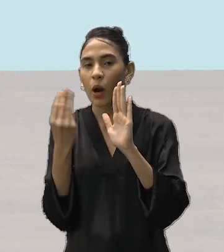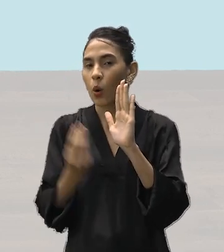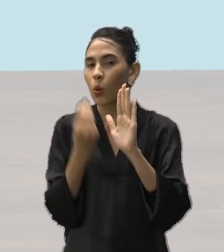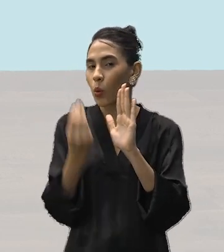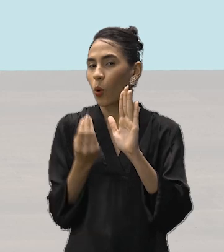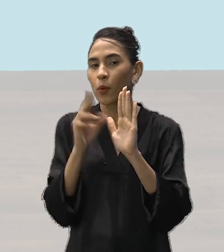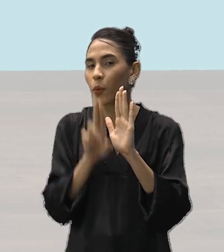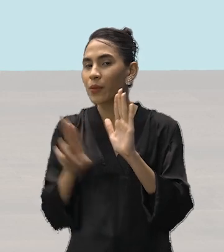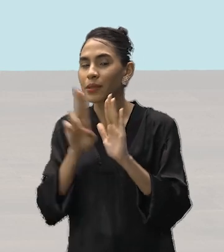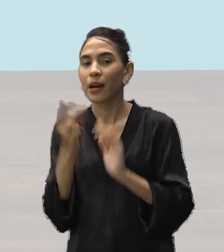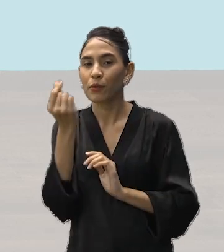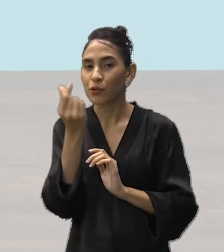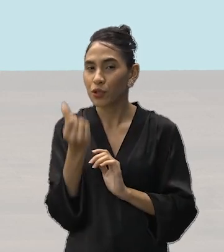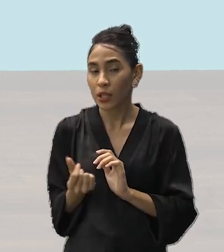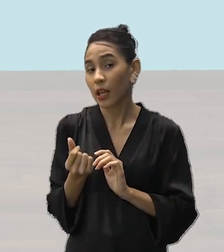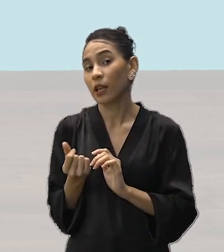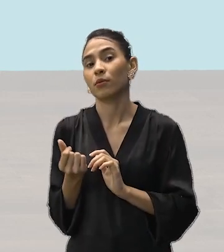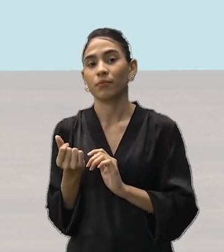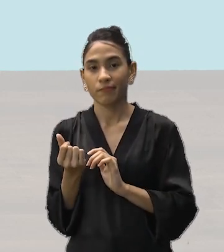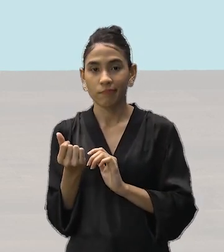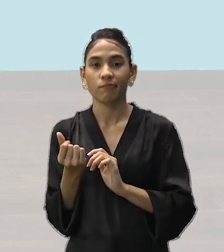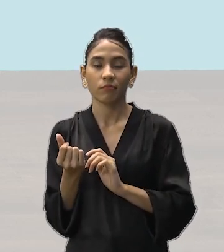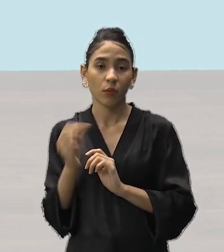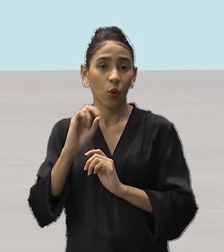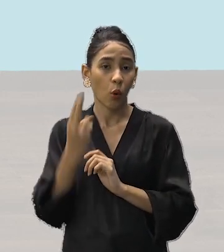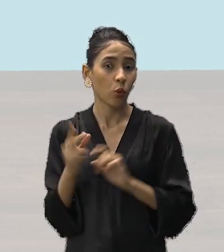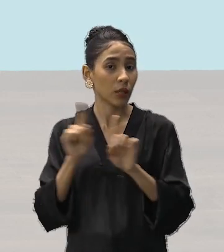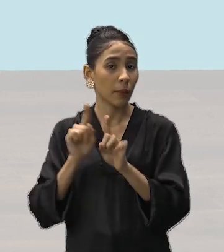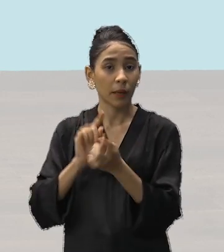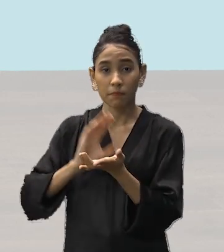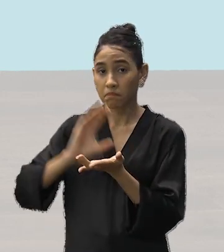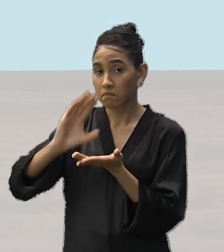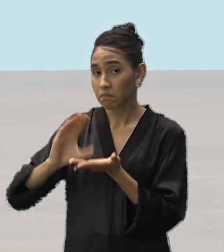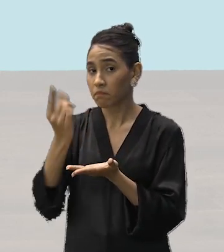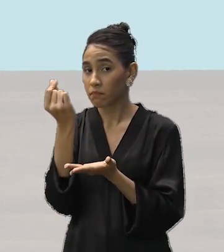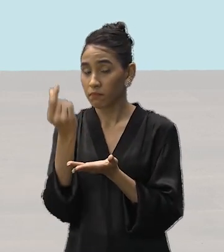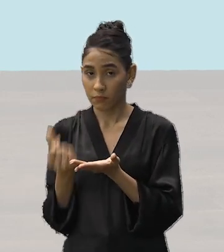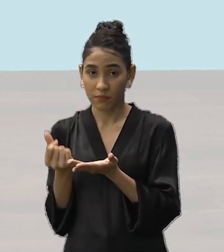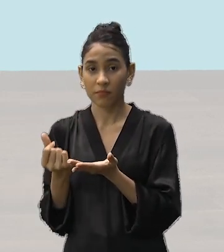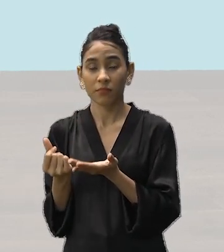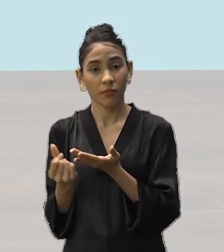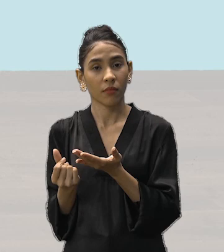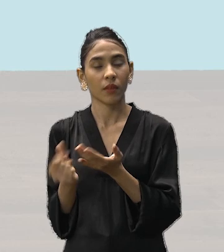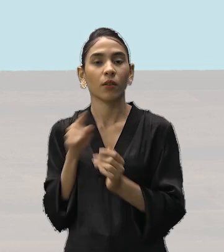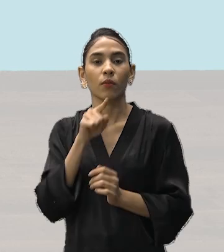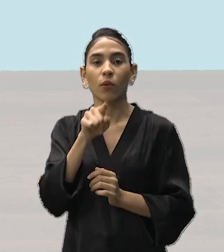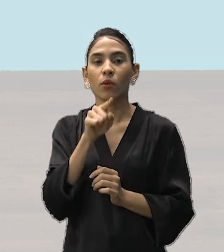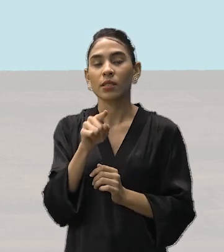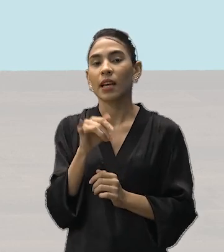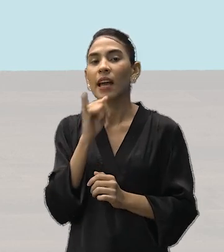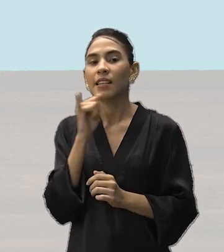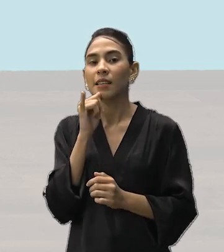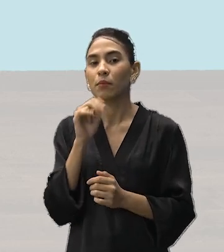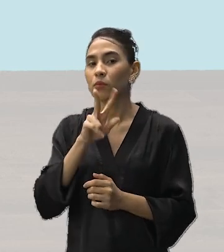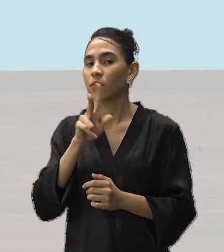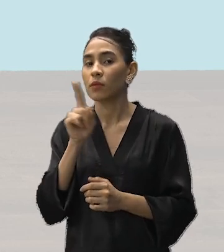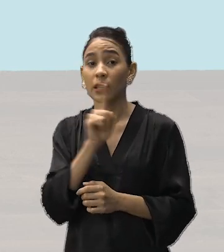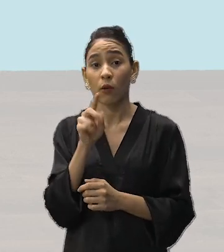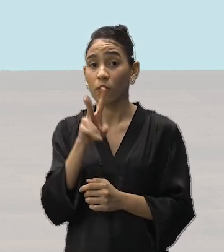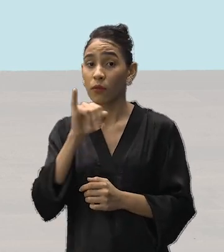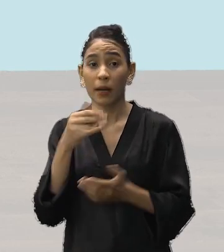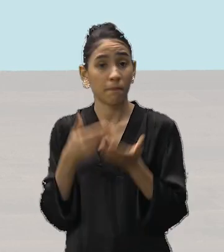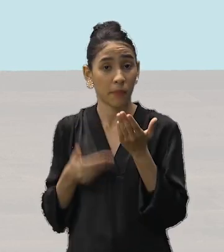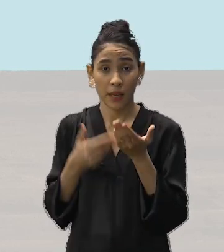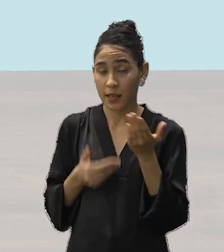maneiras diferentes de gastar esse dinheiro ou de investir também ele, tá bom? De modo que você não saia perdendo com essa